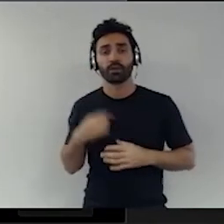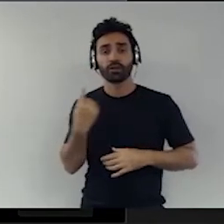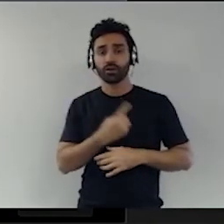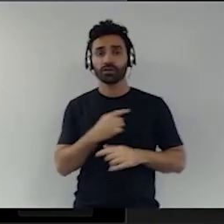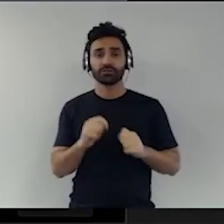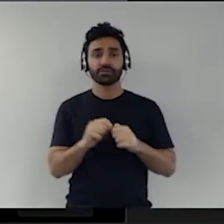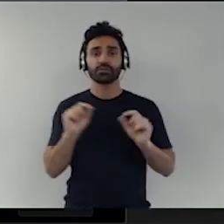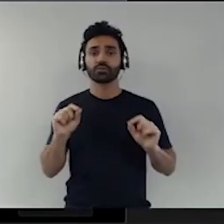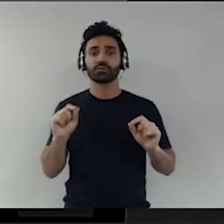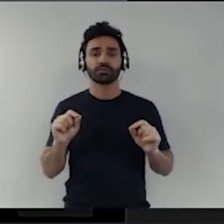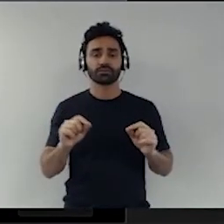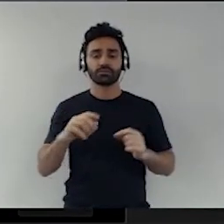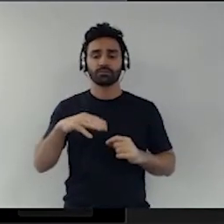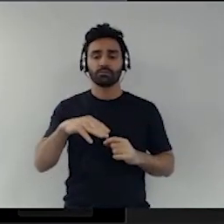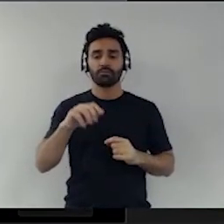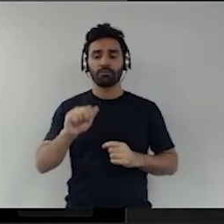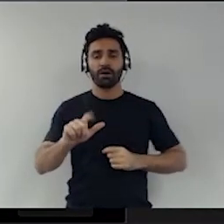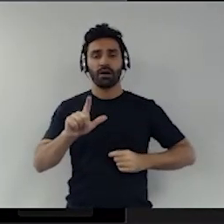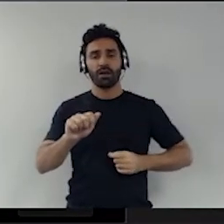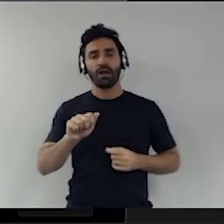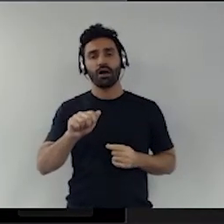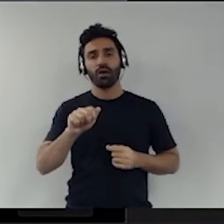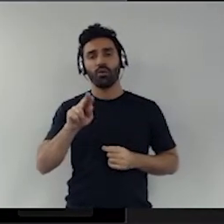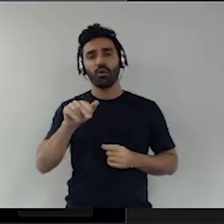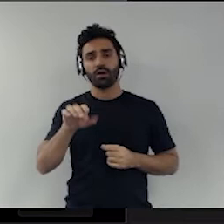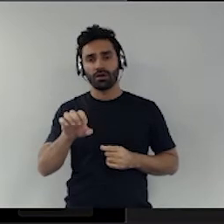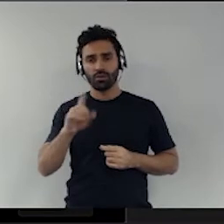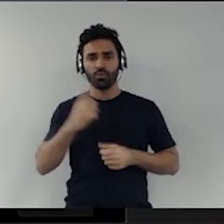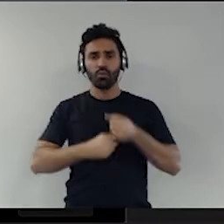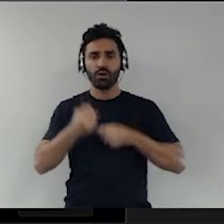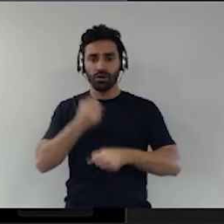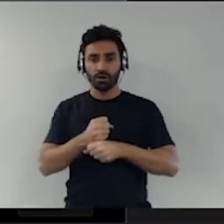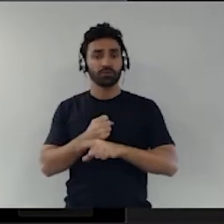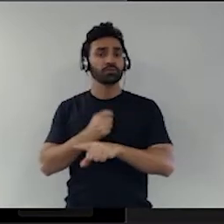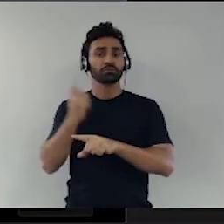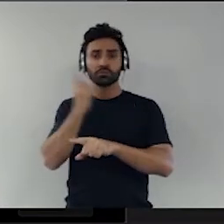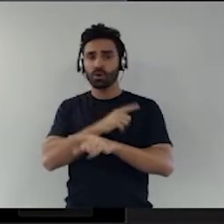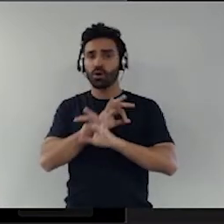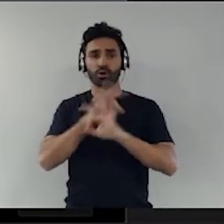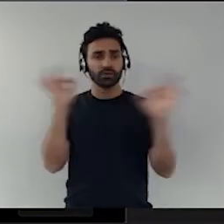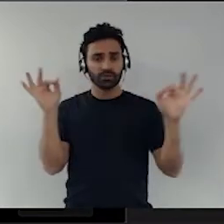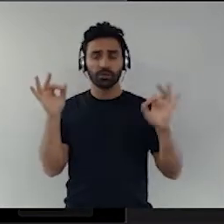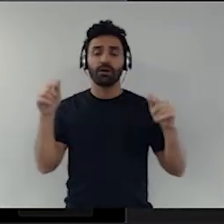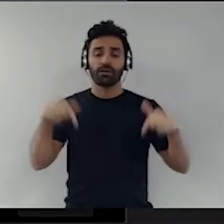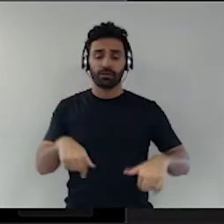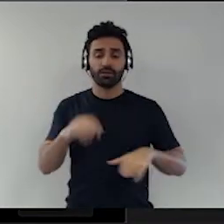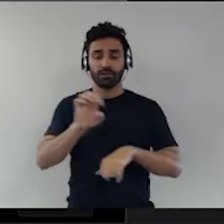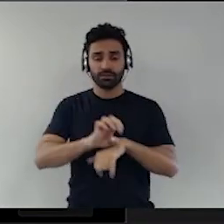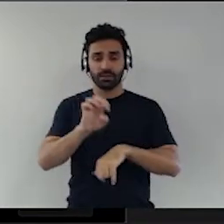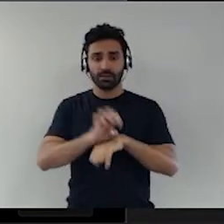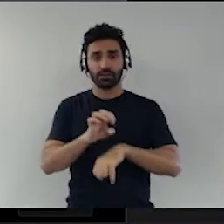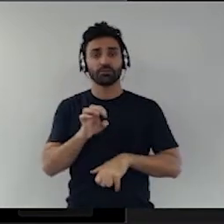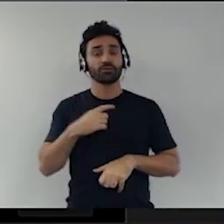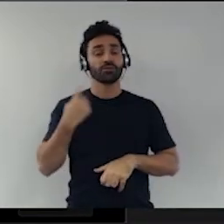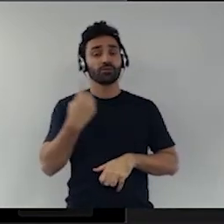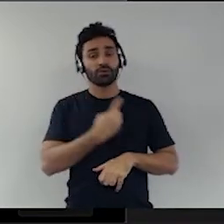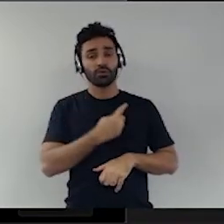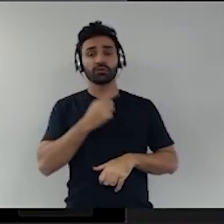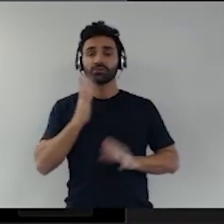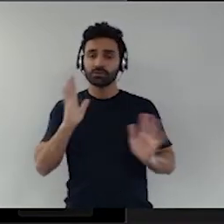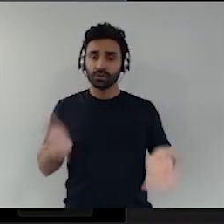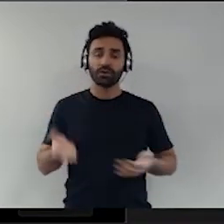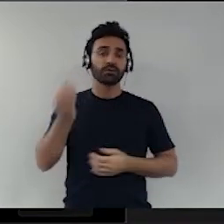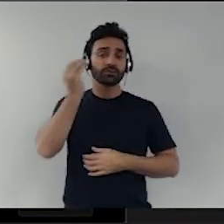isso para o Malawi há 1 ano atrás, e funcionou muito bem. E aqui no estado hoje, a gente tem